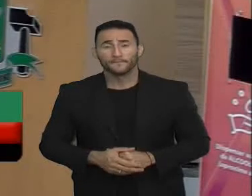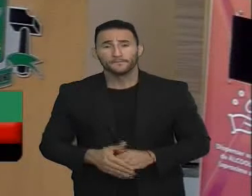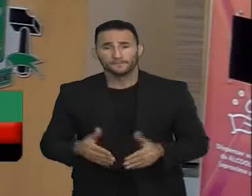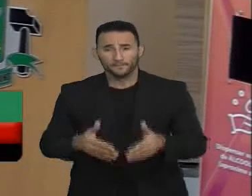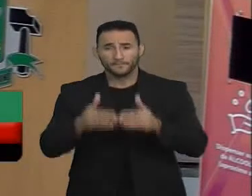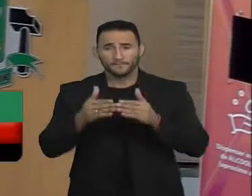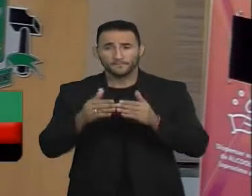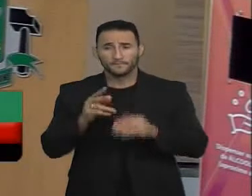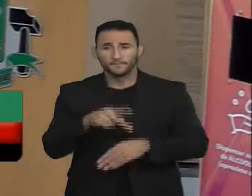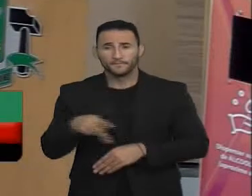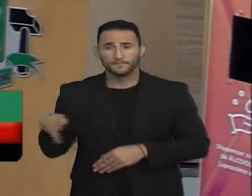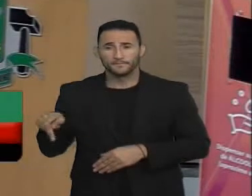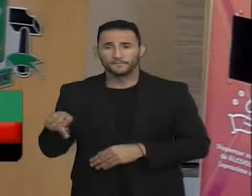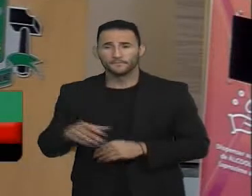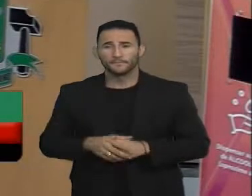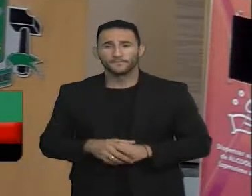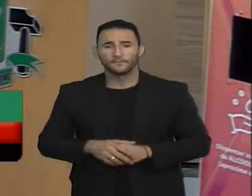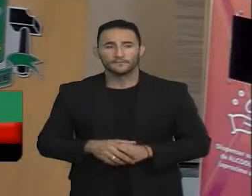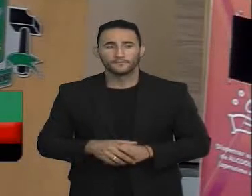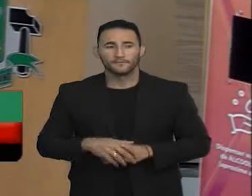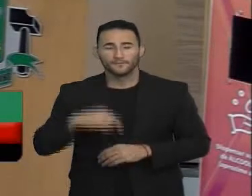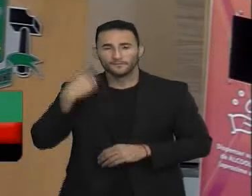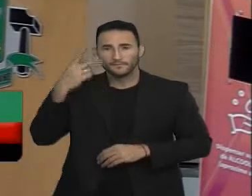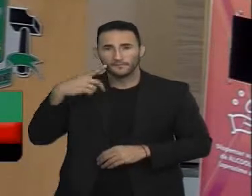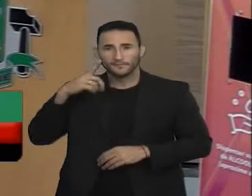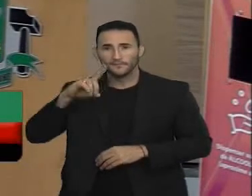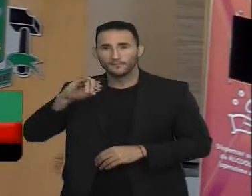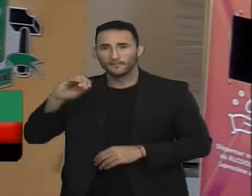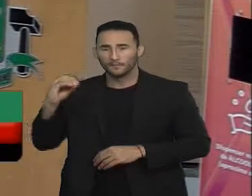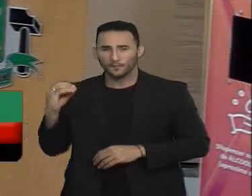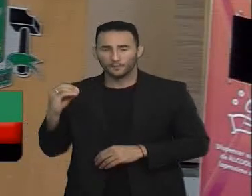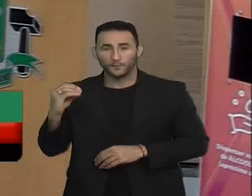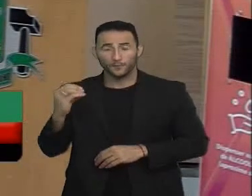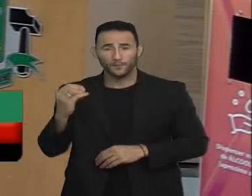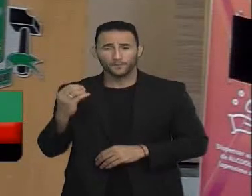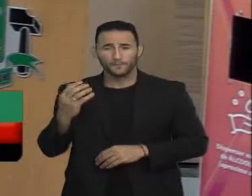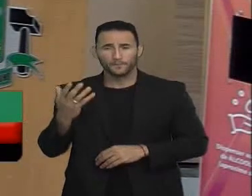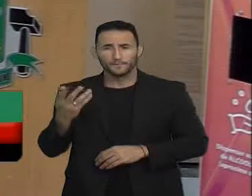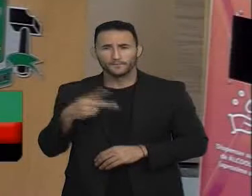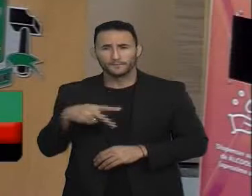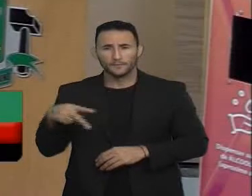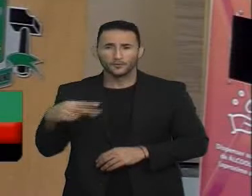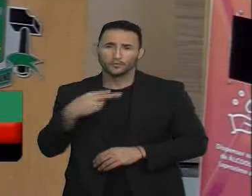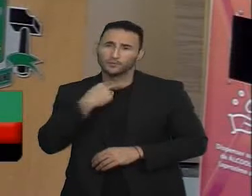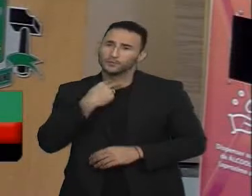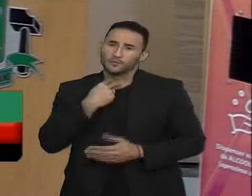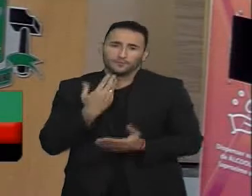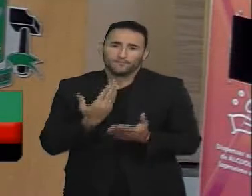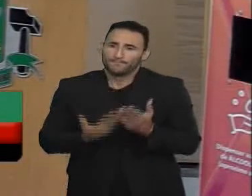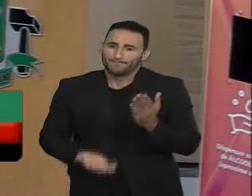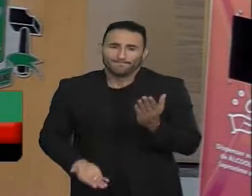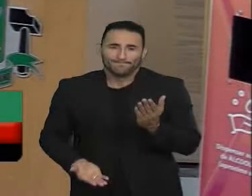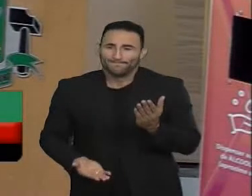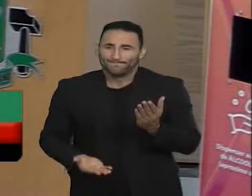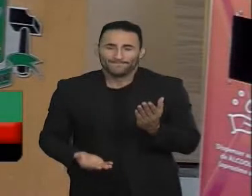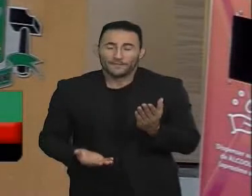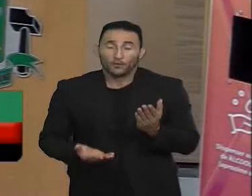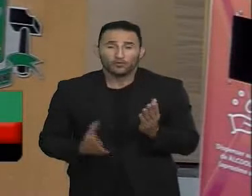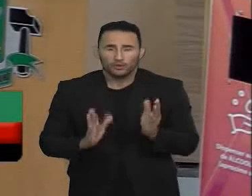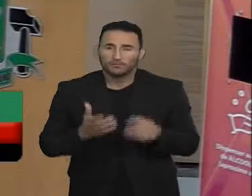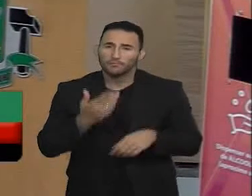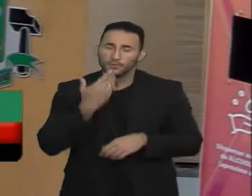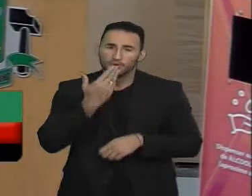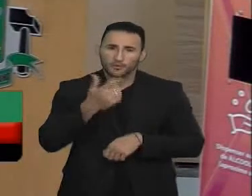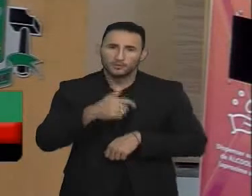Questão de ordem, senhor presidente. Questão de ordem, vereador Delbel. Senhor presidente, eu não poderia deixar aqui, até tinha solicitado tempo